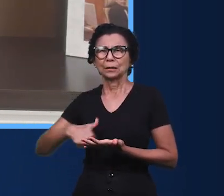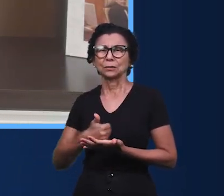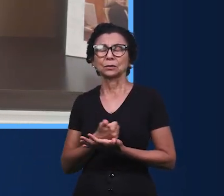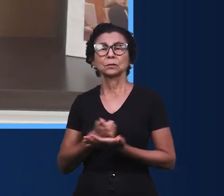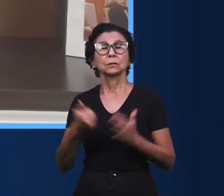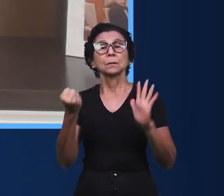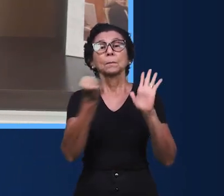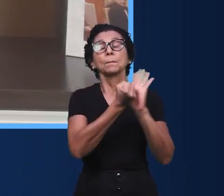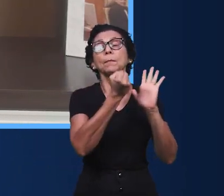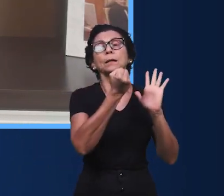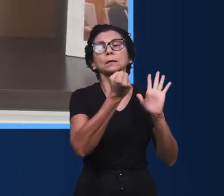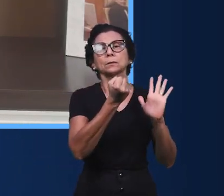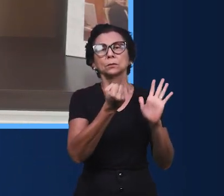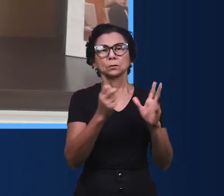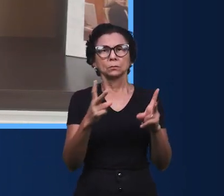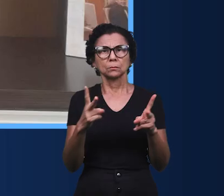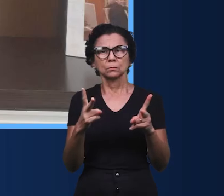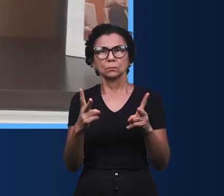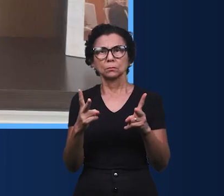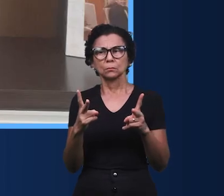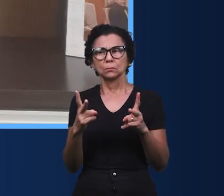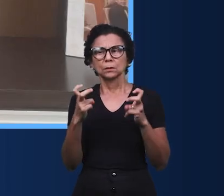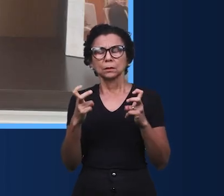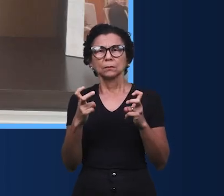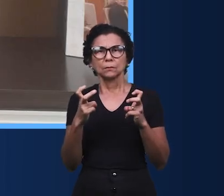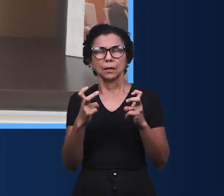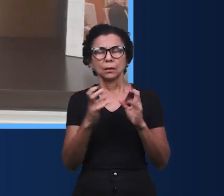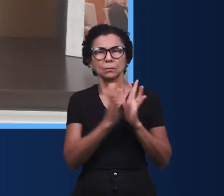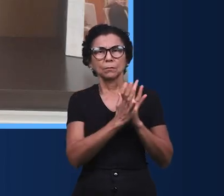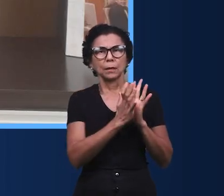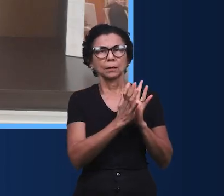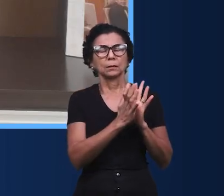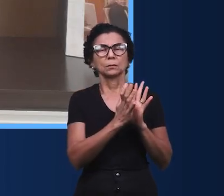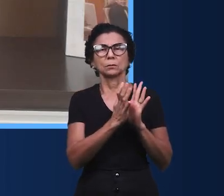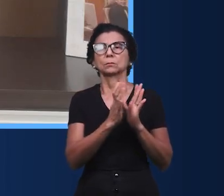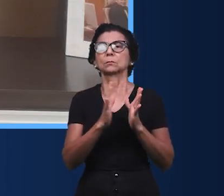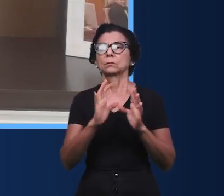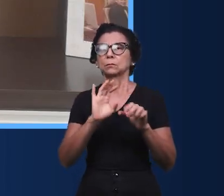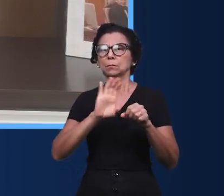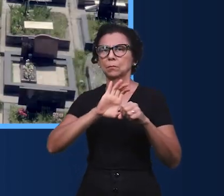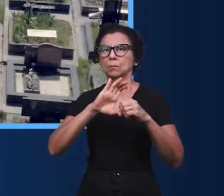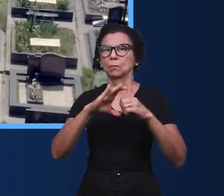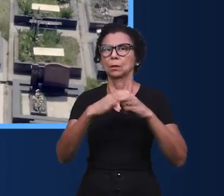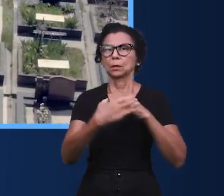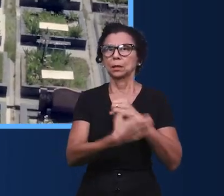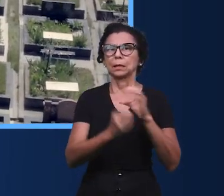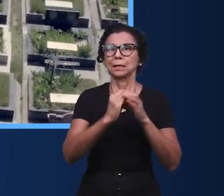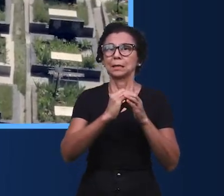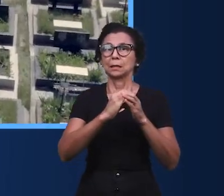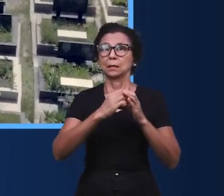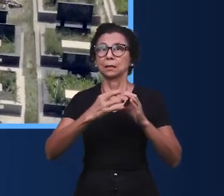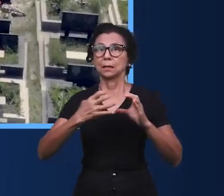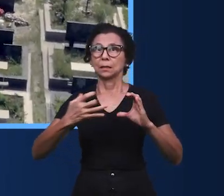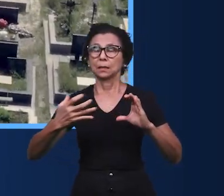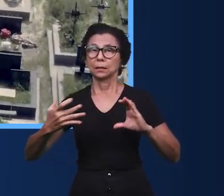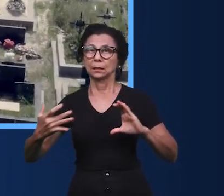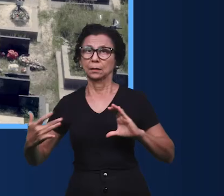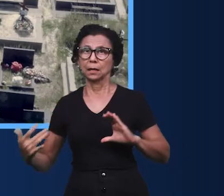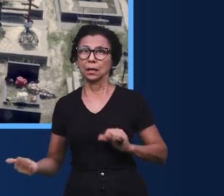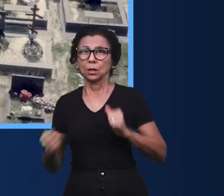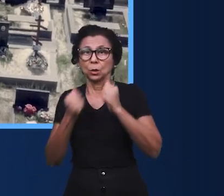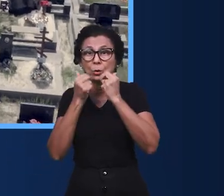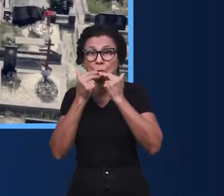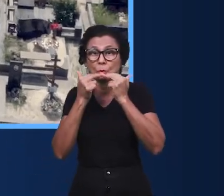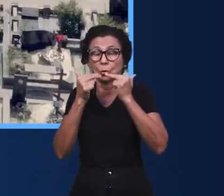eles foram observados, pois a pandemia ela se caracterizou por uma alta morbidade e uma